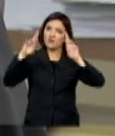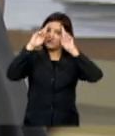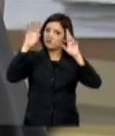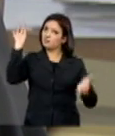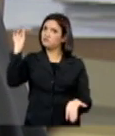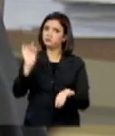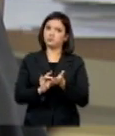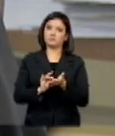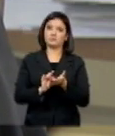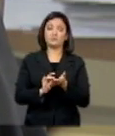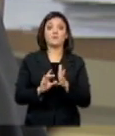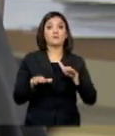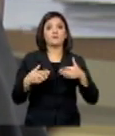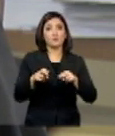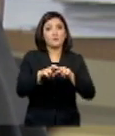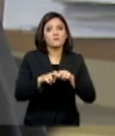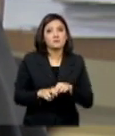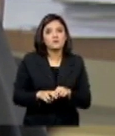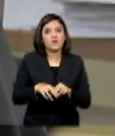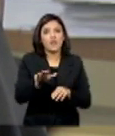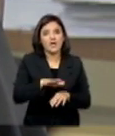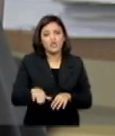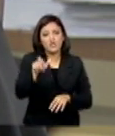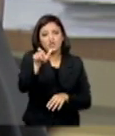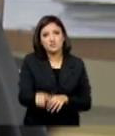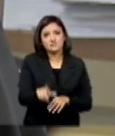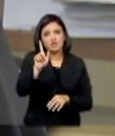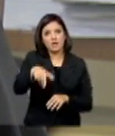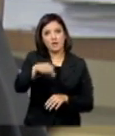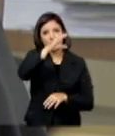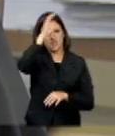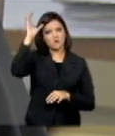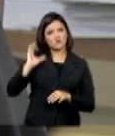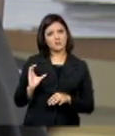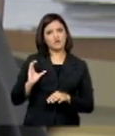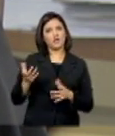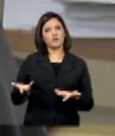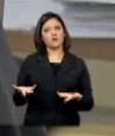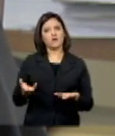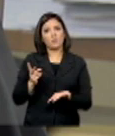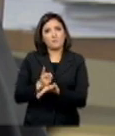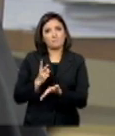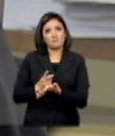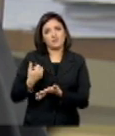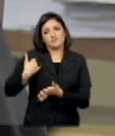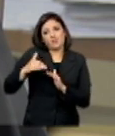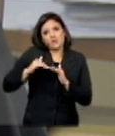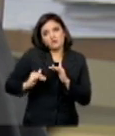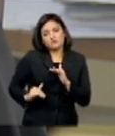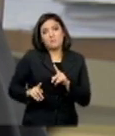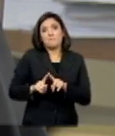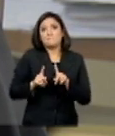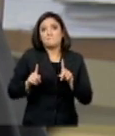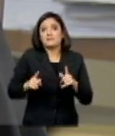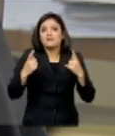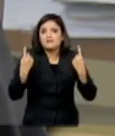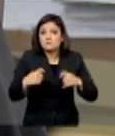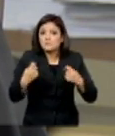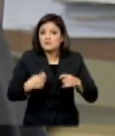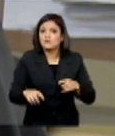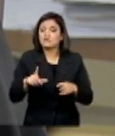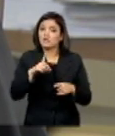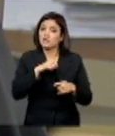sentido a concepção da criança como um cidadão embora um cidadão criança deve implicar inevitáveis